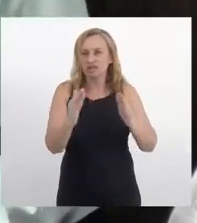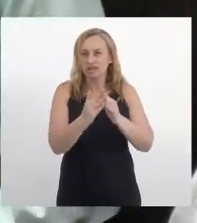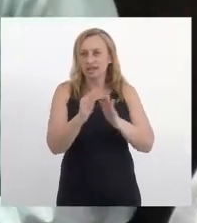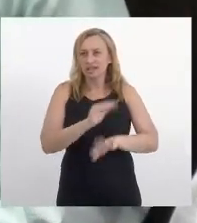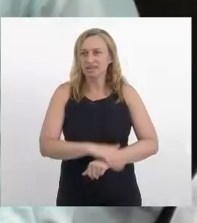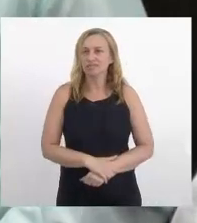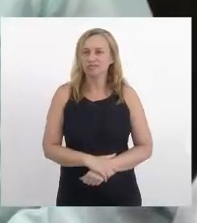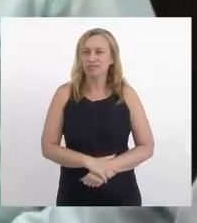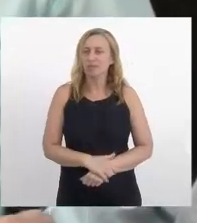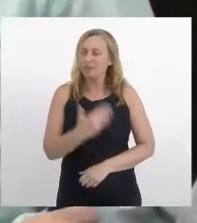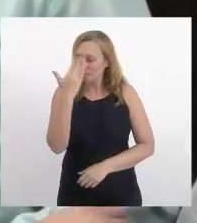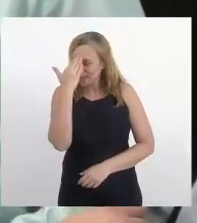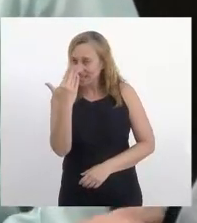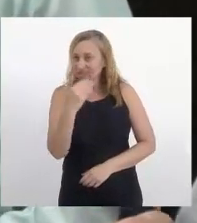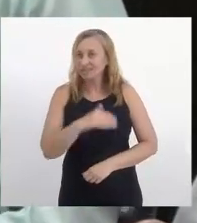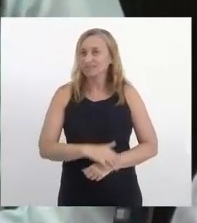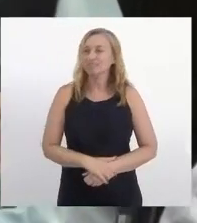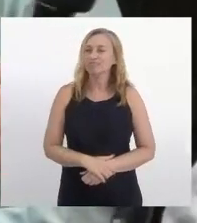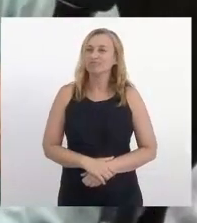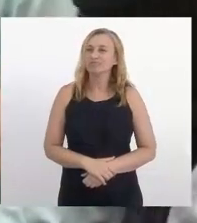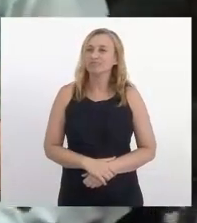casa. Obrigada.